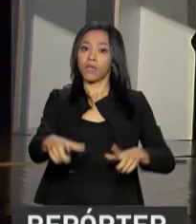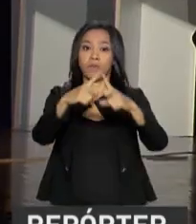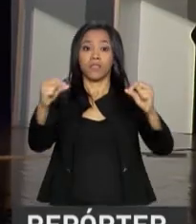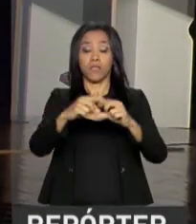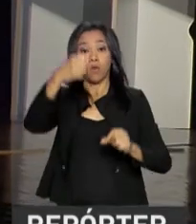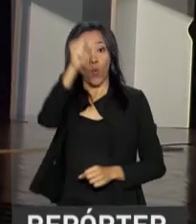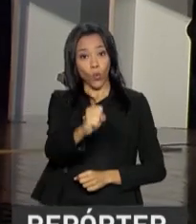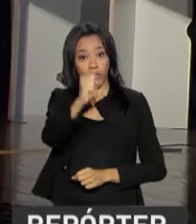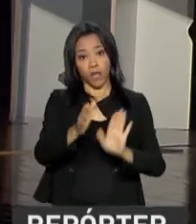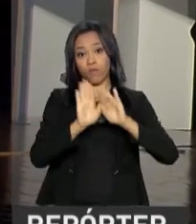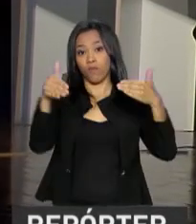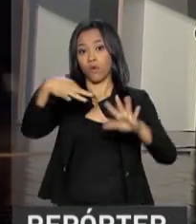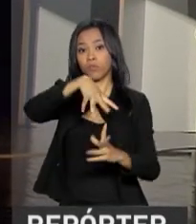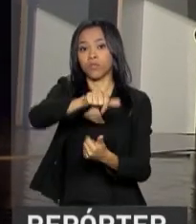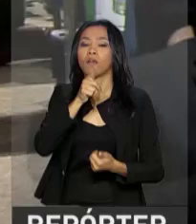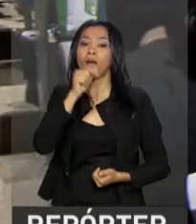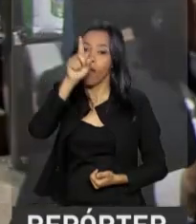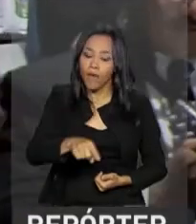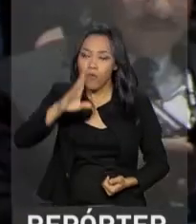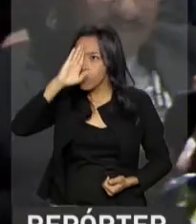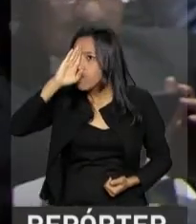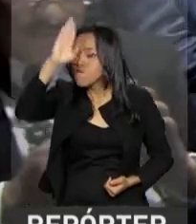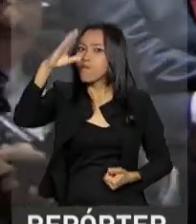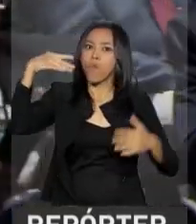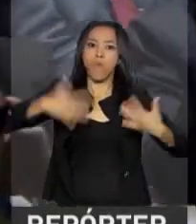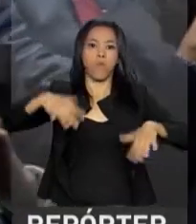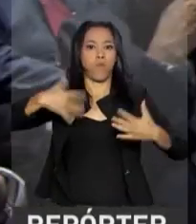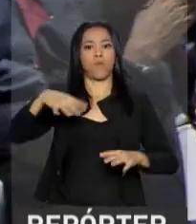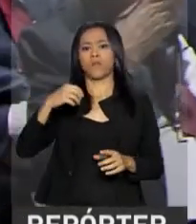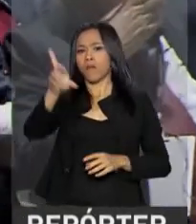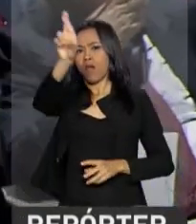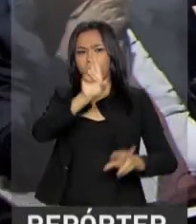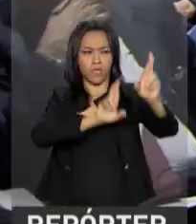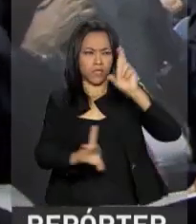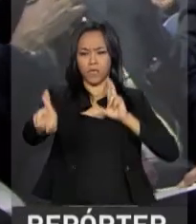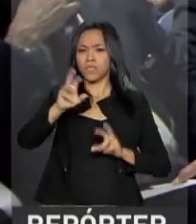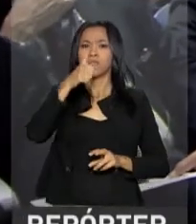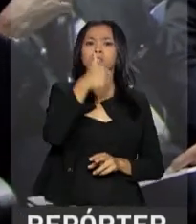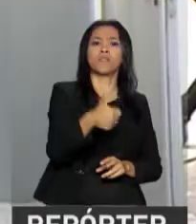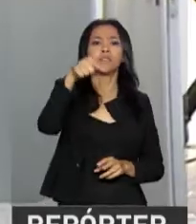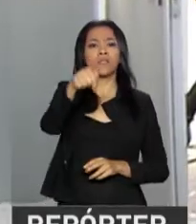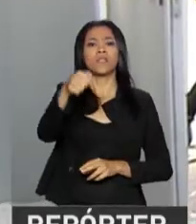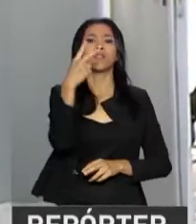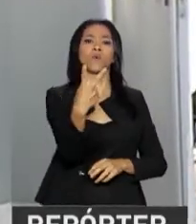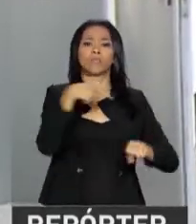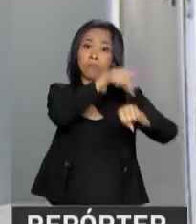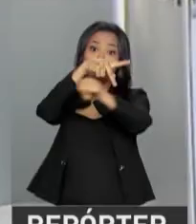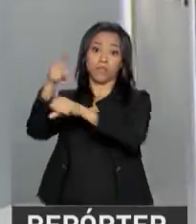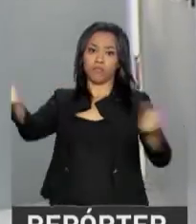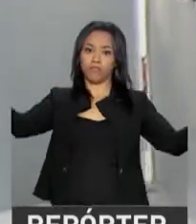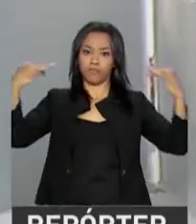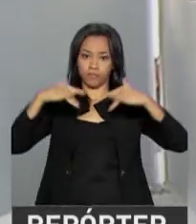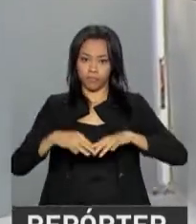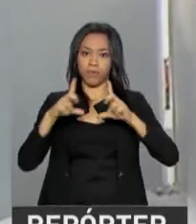Água, já considerado o maior da história, recebeu representantes de 172 países e pelo menos cerca